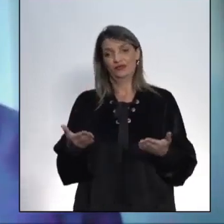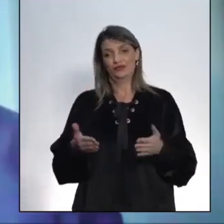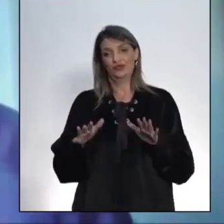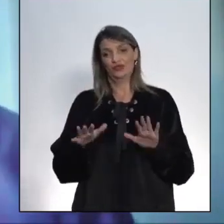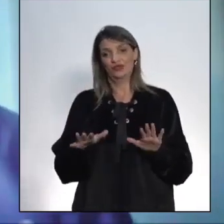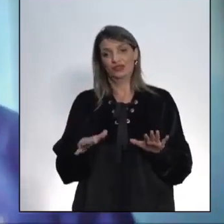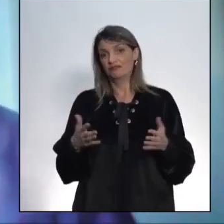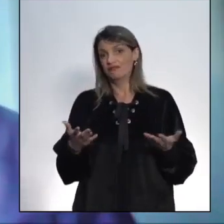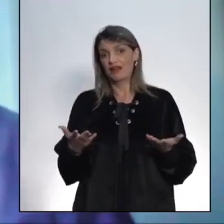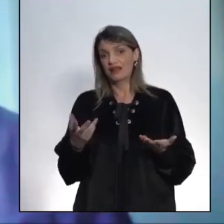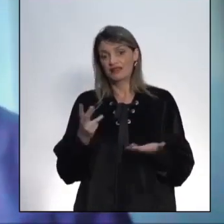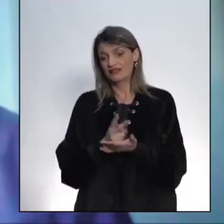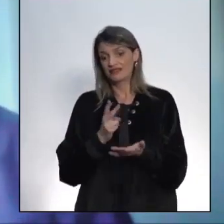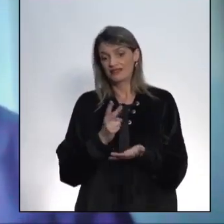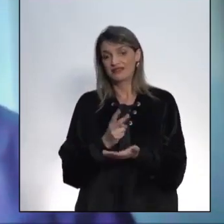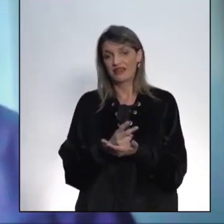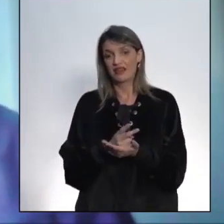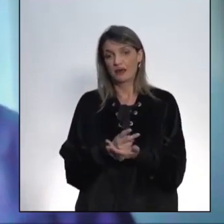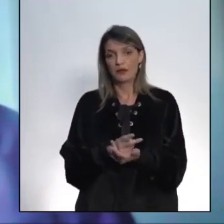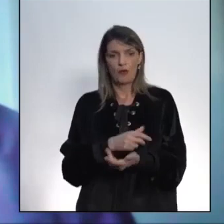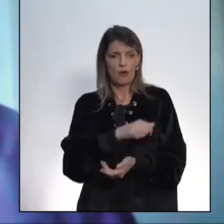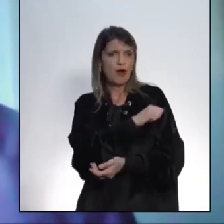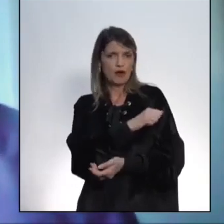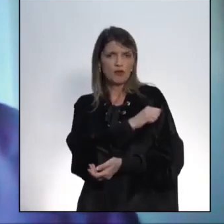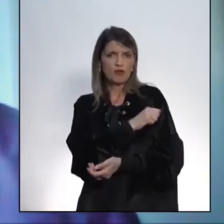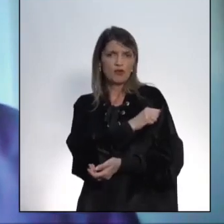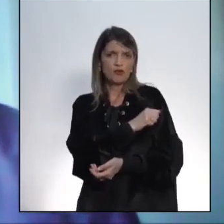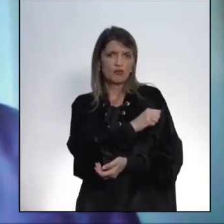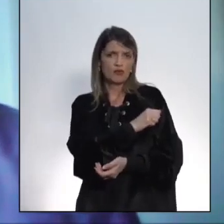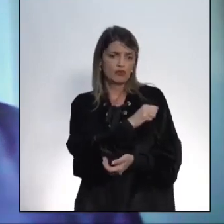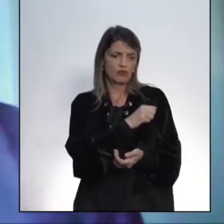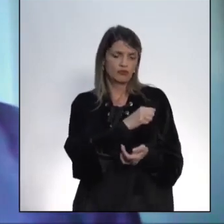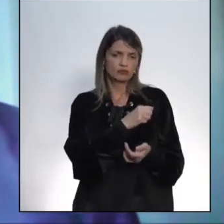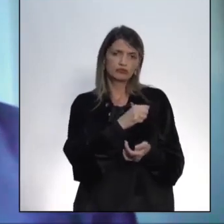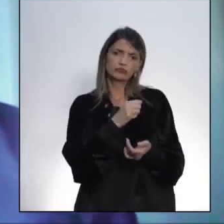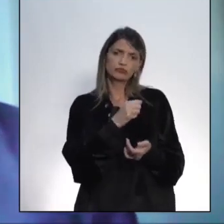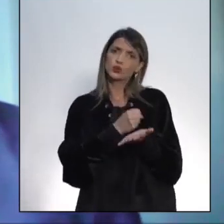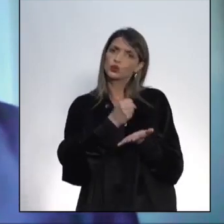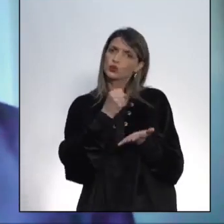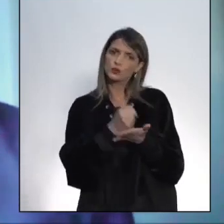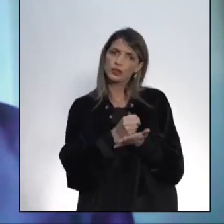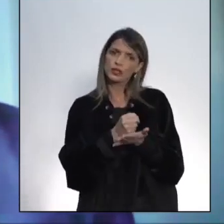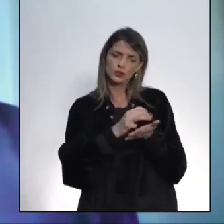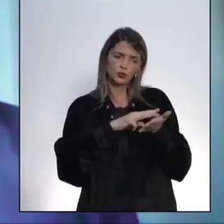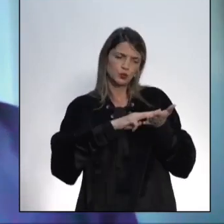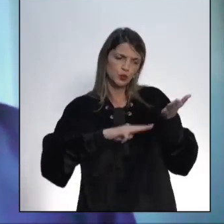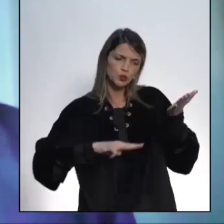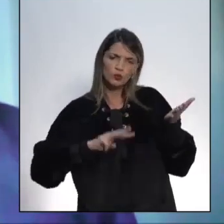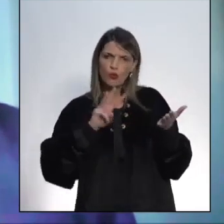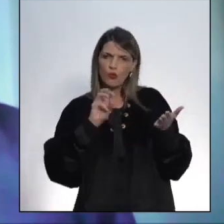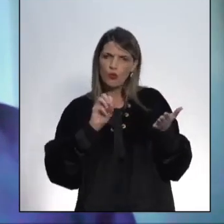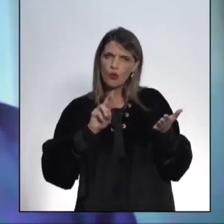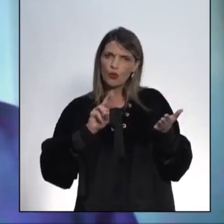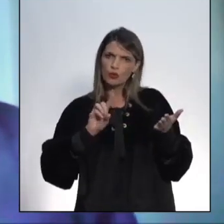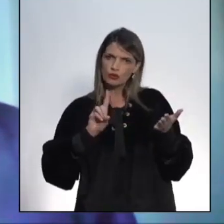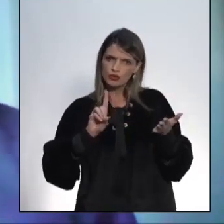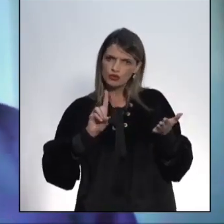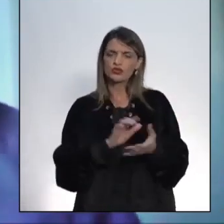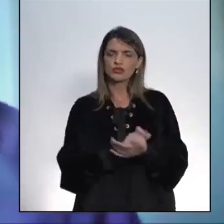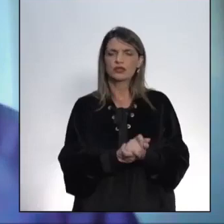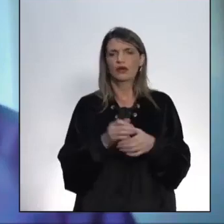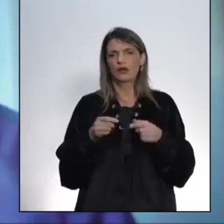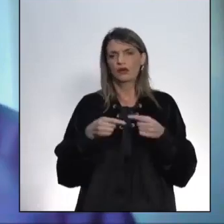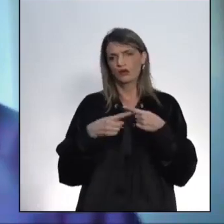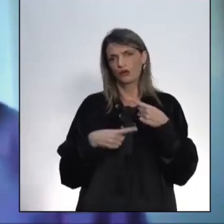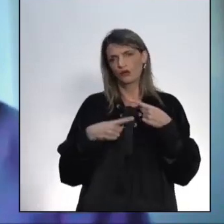meio, porque eu tenho um aluno que vai se identificar muito com o documento escrito, com o documento do Word, com o Docs. E eu